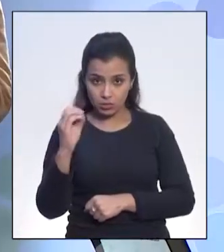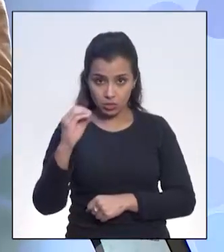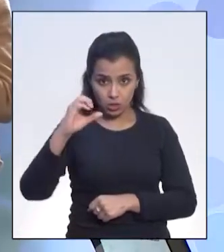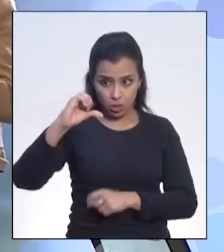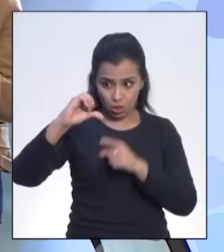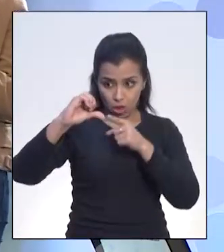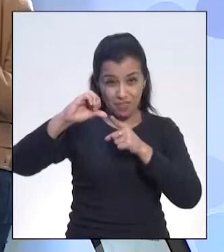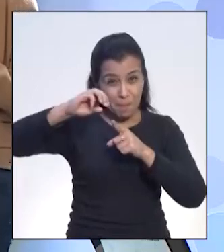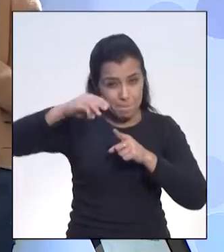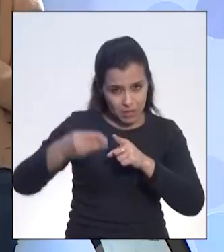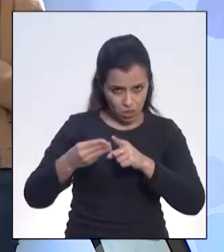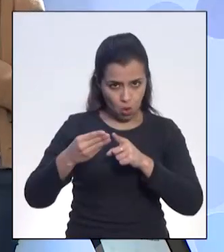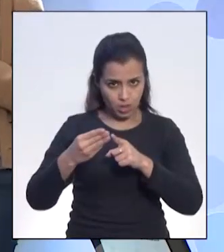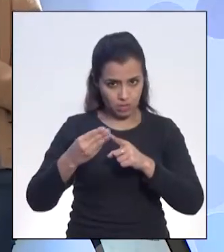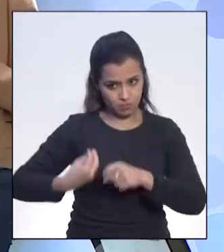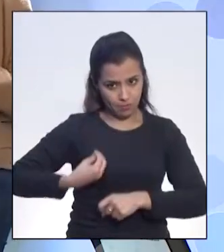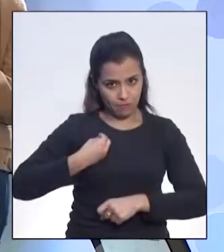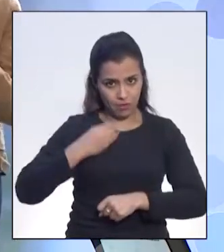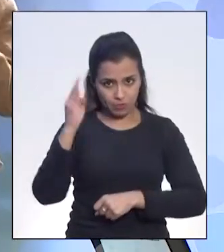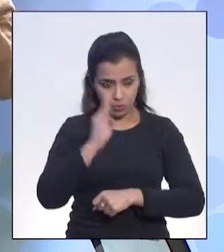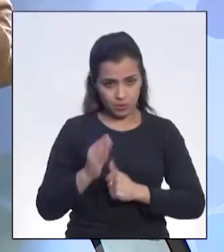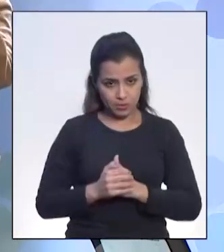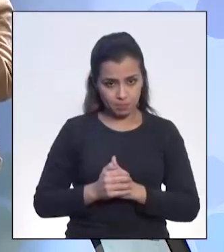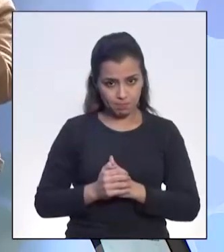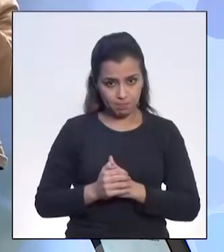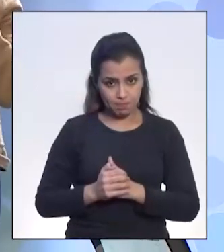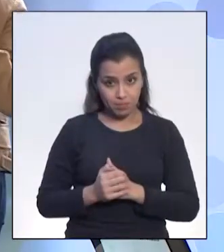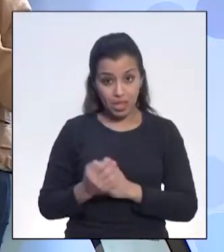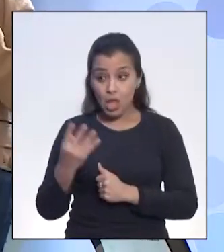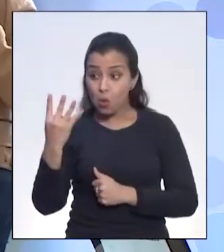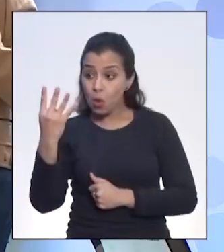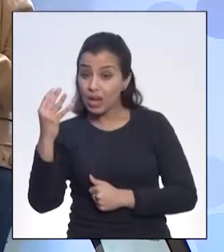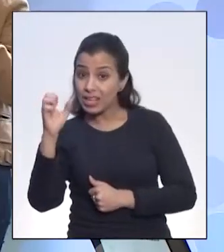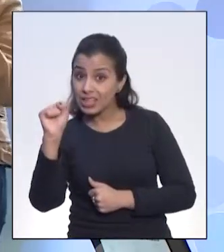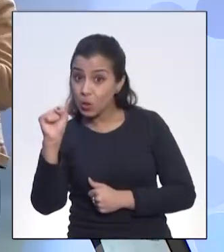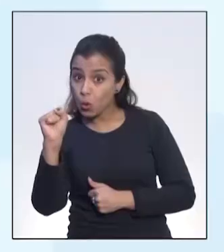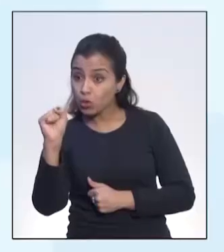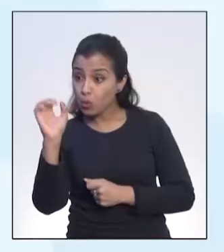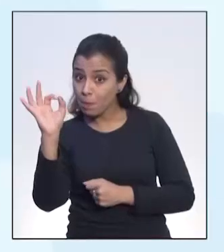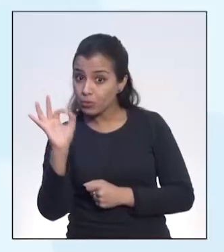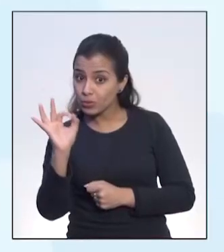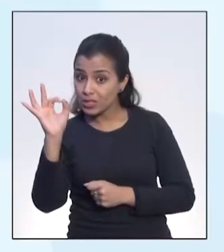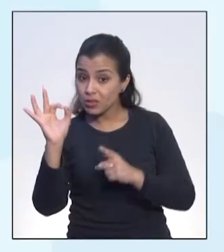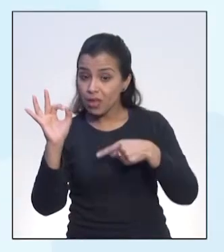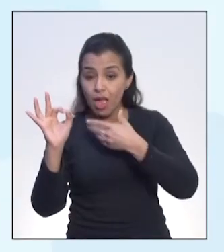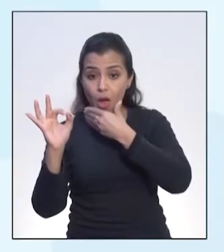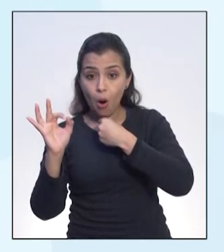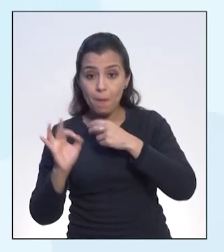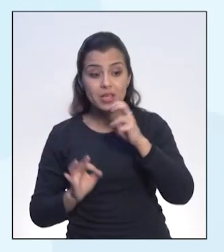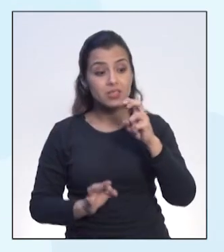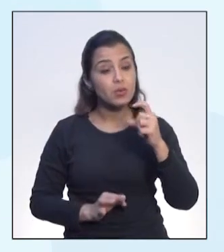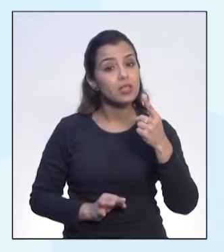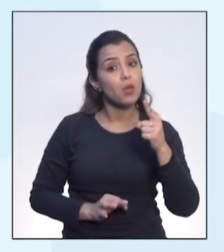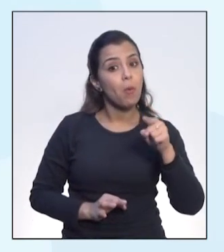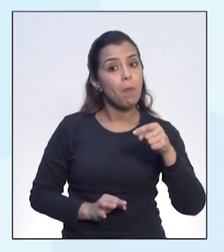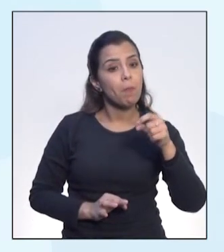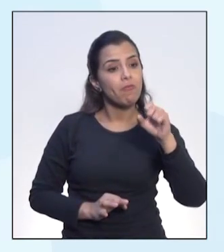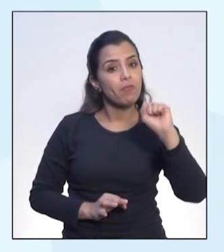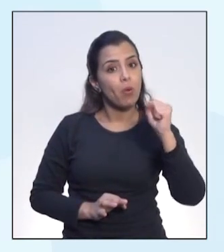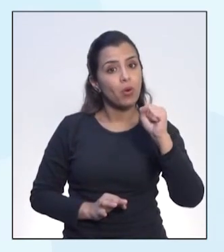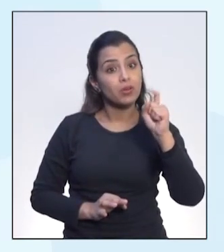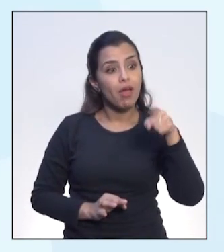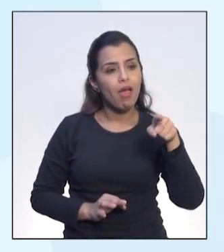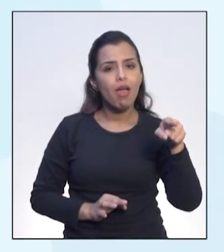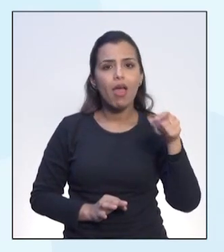Desses 209 milhões de habitantes, 48% são homens e 51% são mulheres. E aí nós